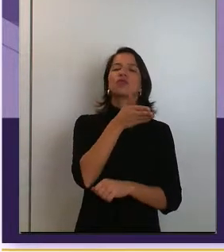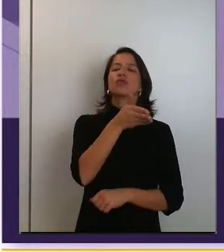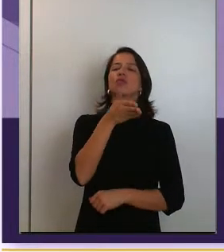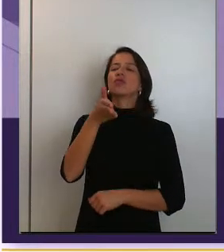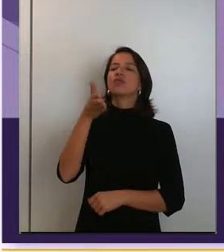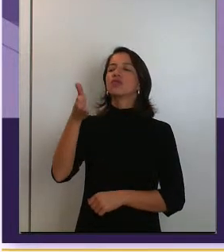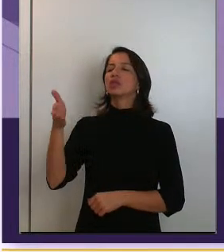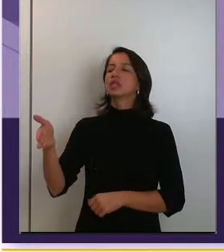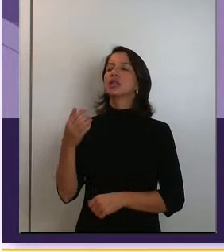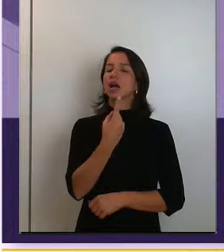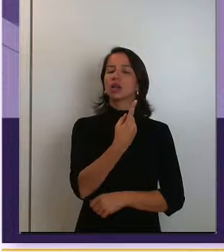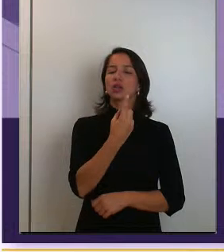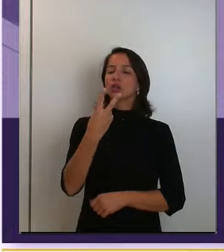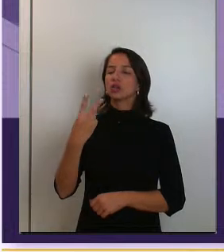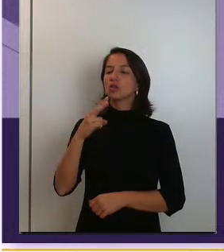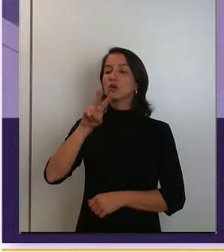e